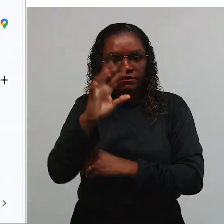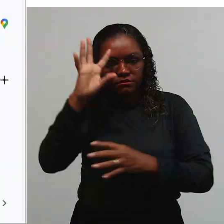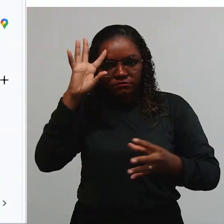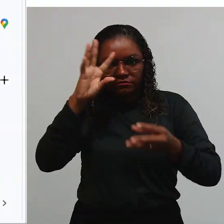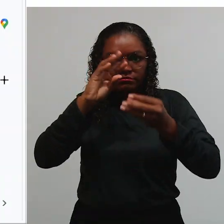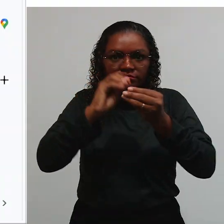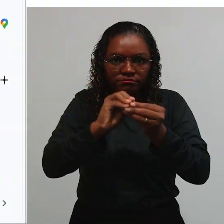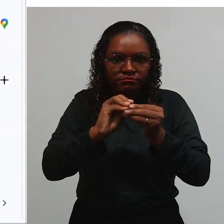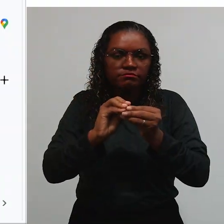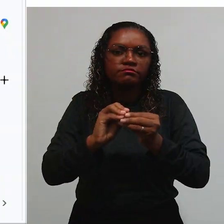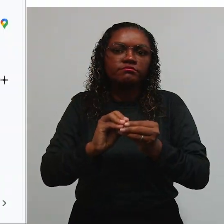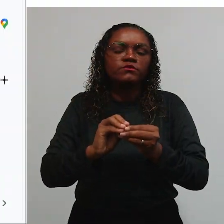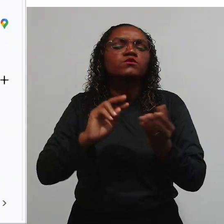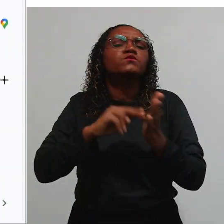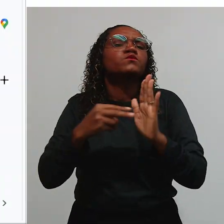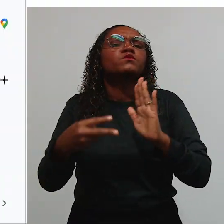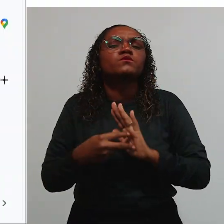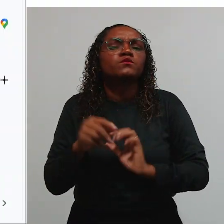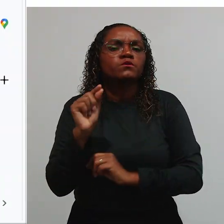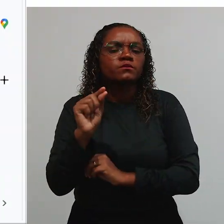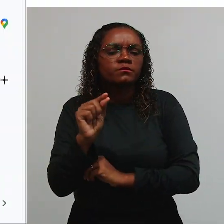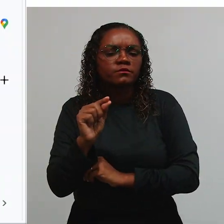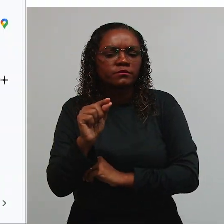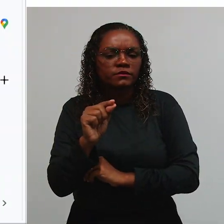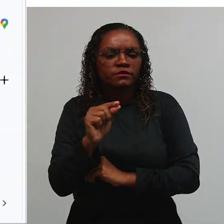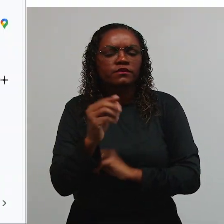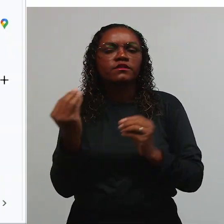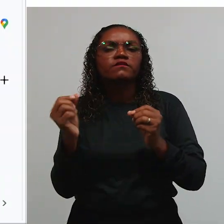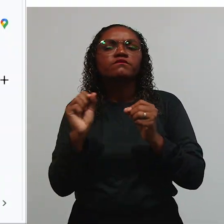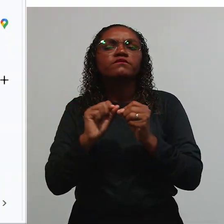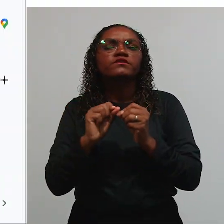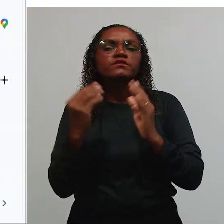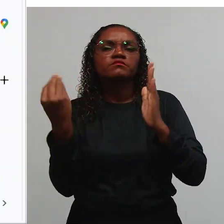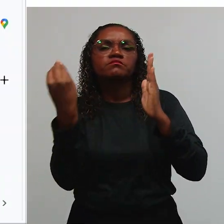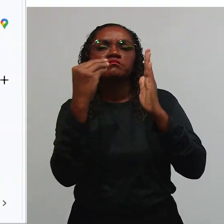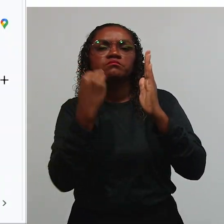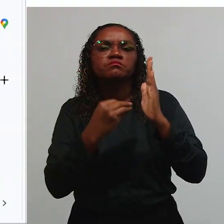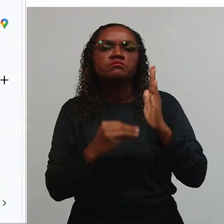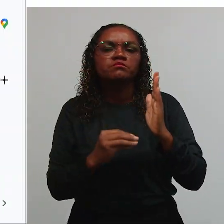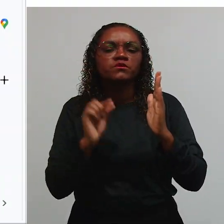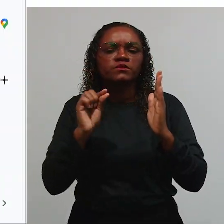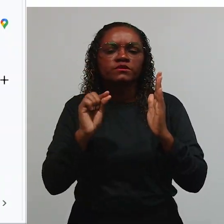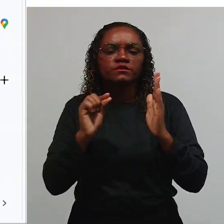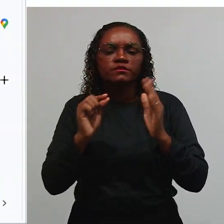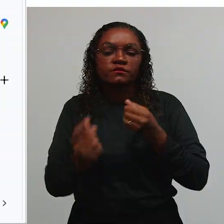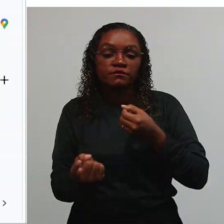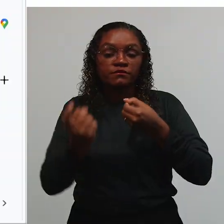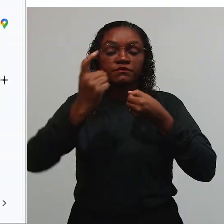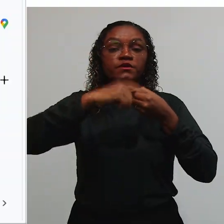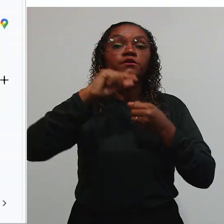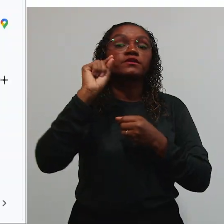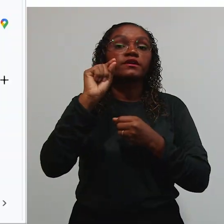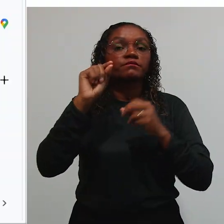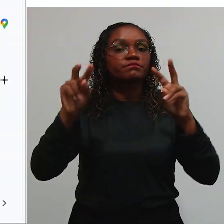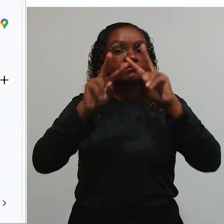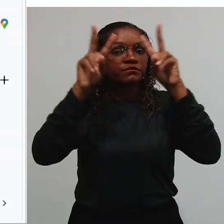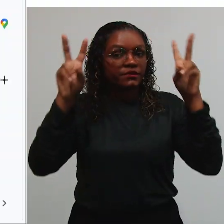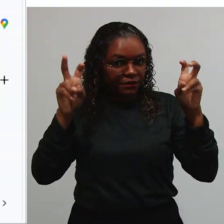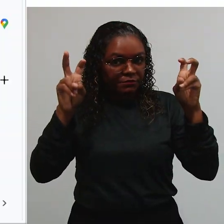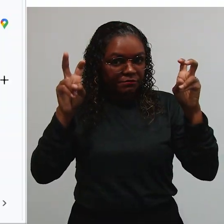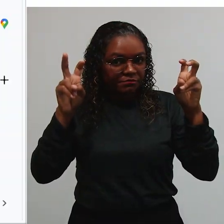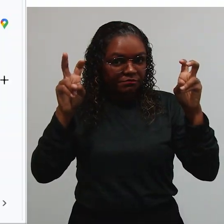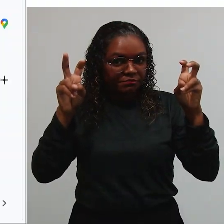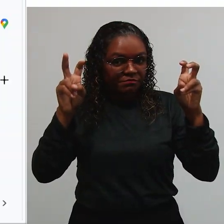geralmente são considerações finais. E o que acontece? Nessa sessão você faz o quê? Você retoma o seu tema, já